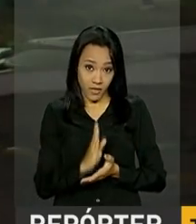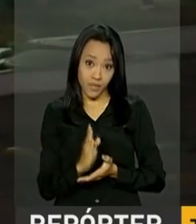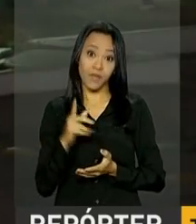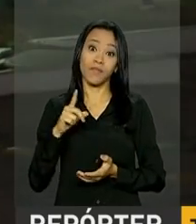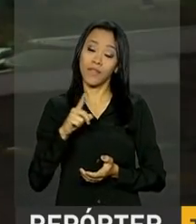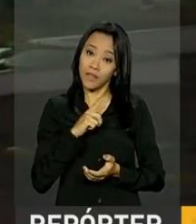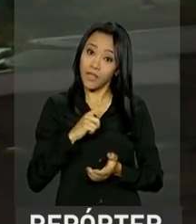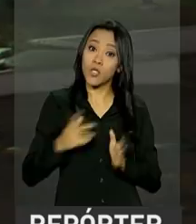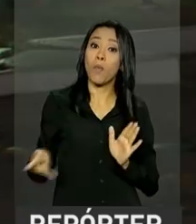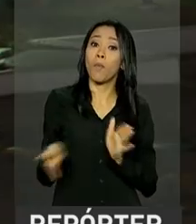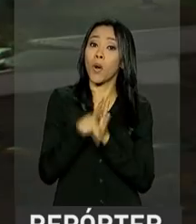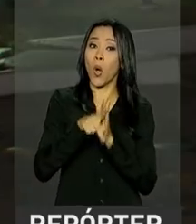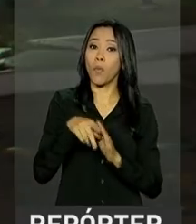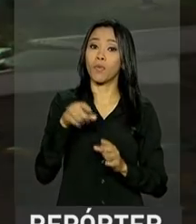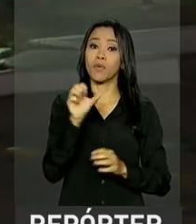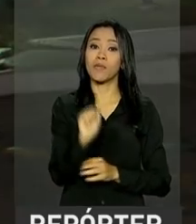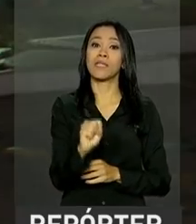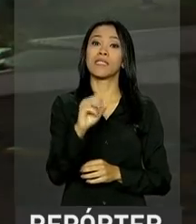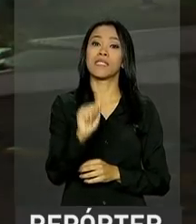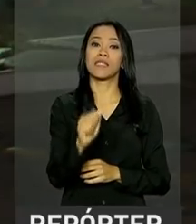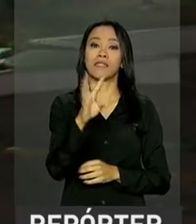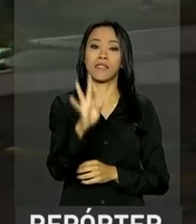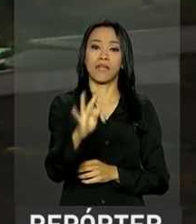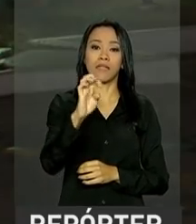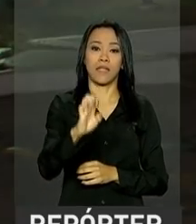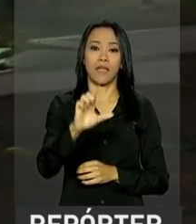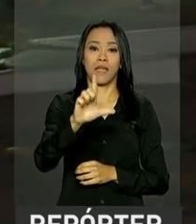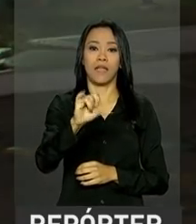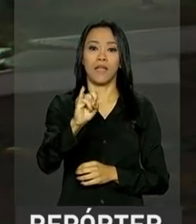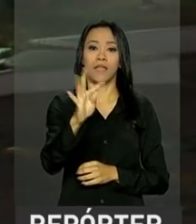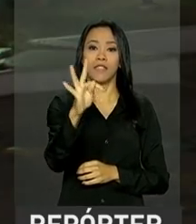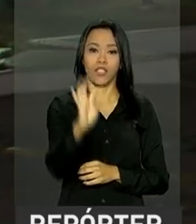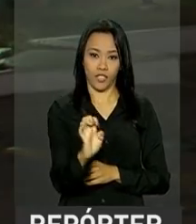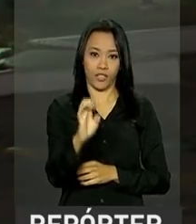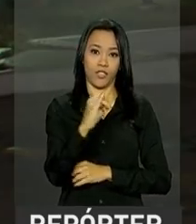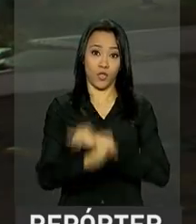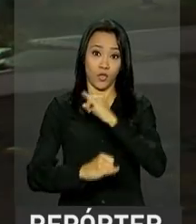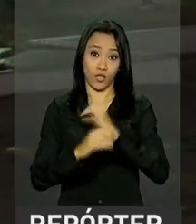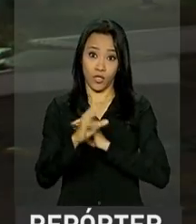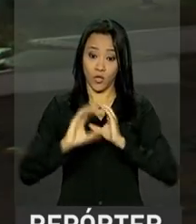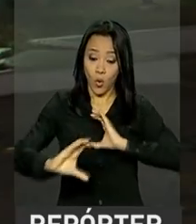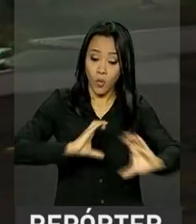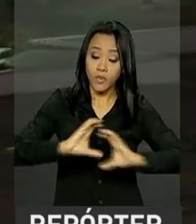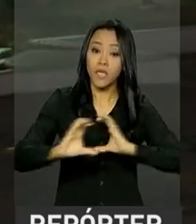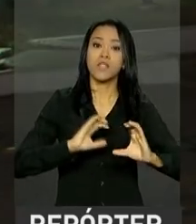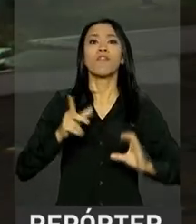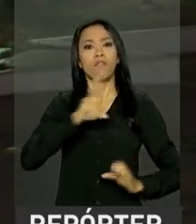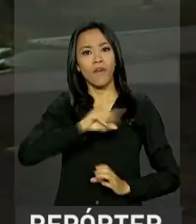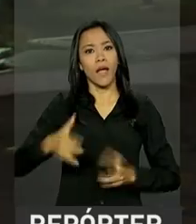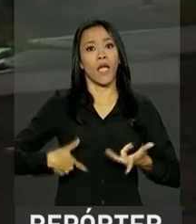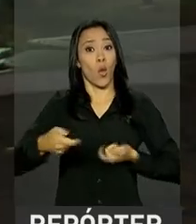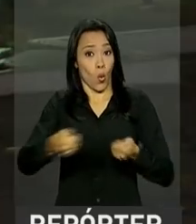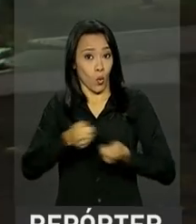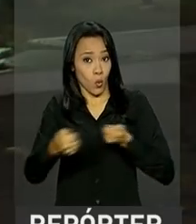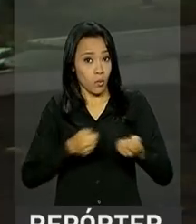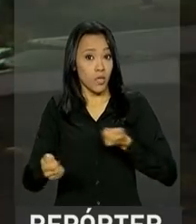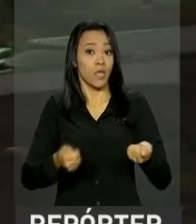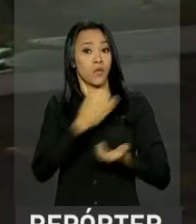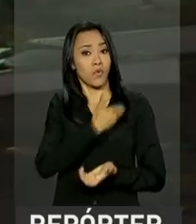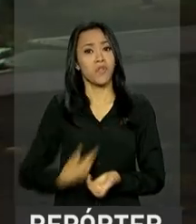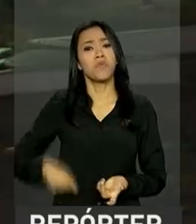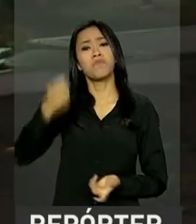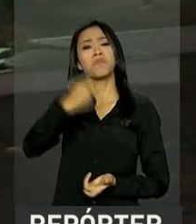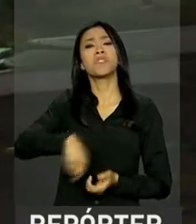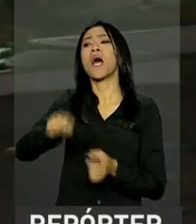contam com seu próprio satélite geoestacionário de comunicações o equipamento vai trazer economia aos cofres públicos já que não será mais necessário